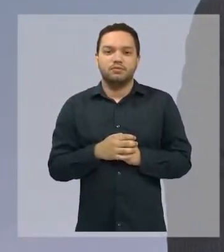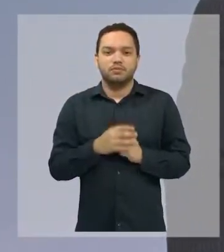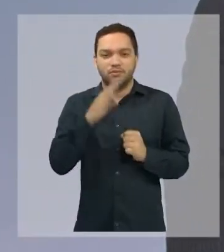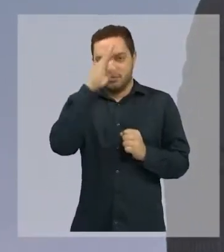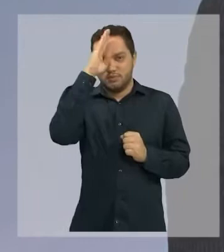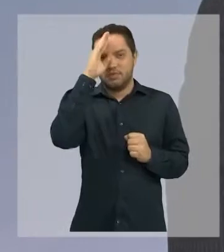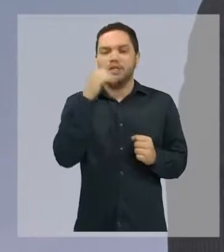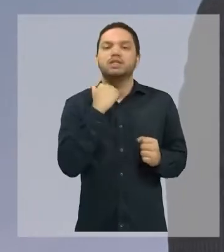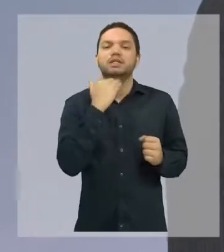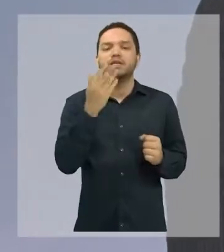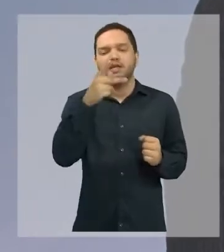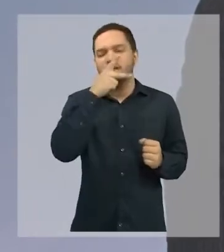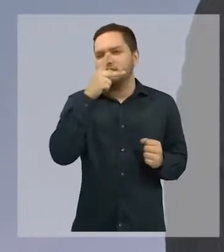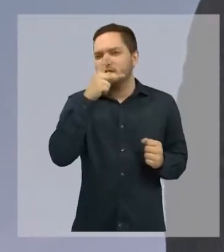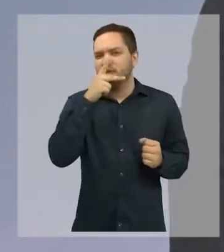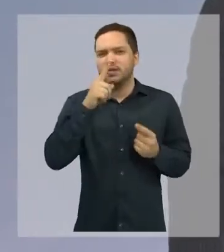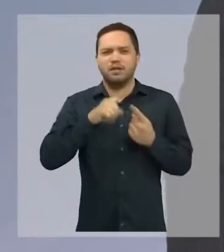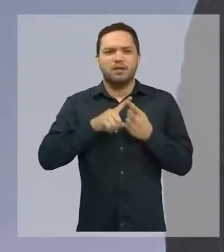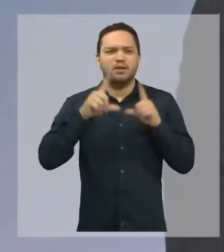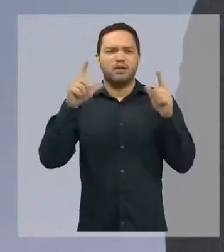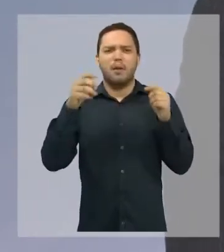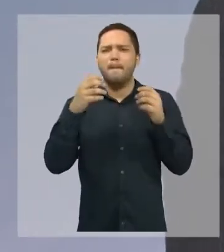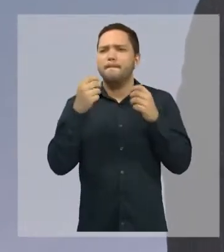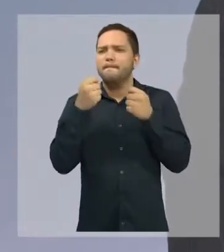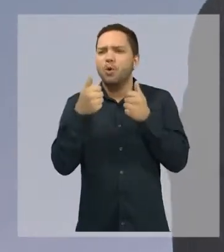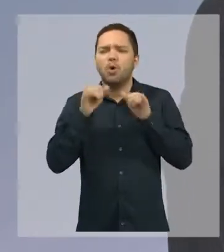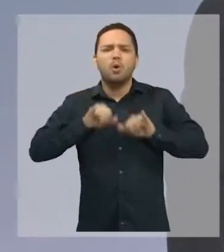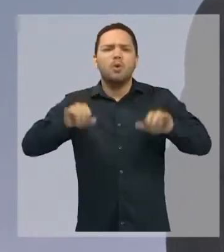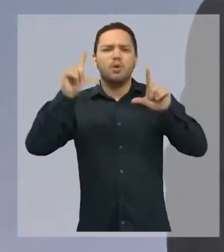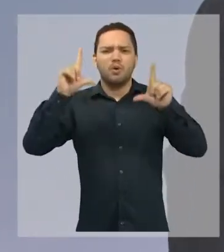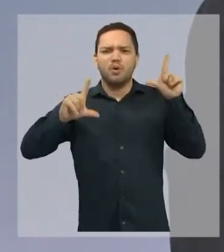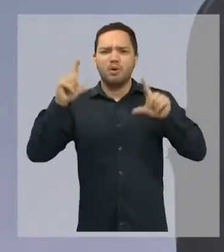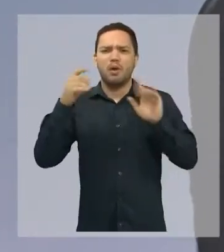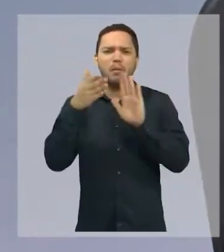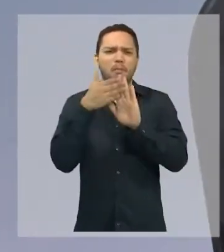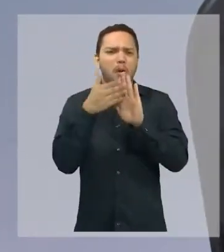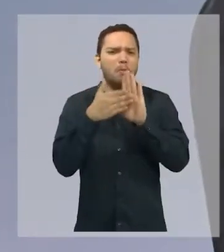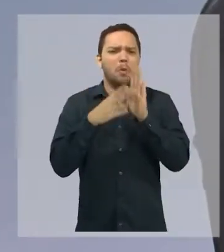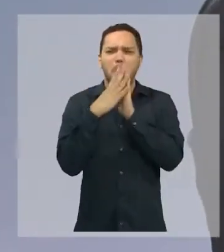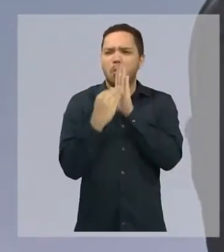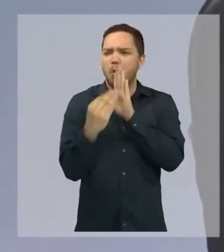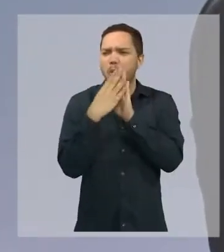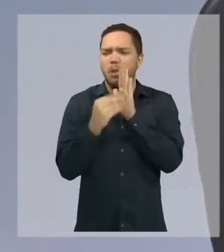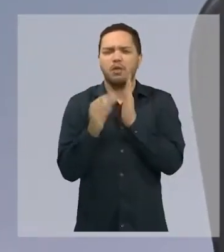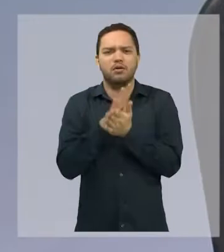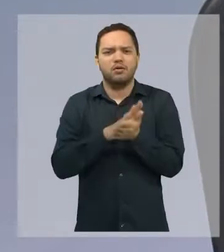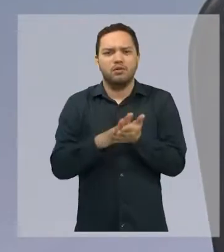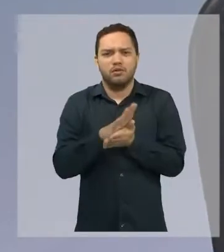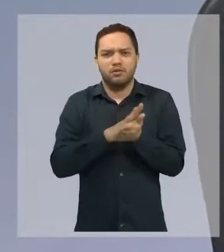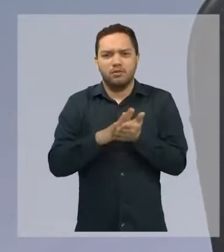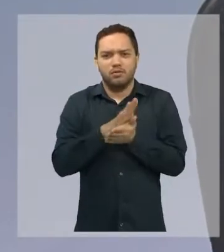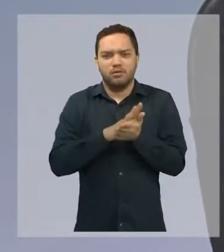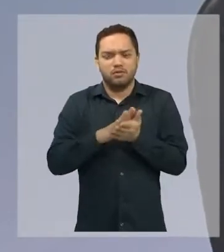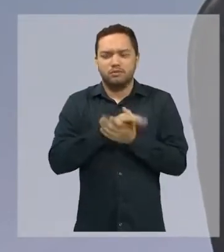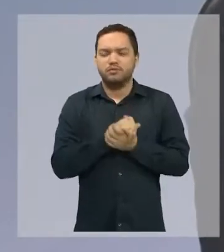sem sem partido, sem tempo de televisão, sem proposta nenhuma, que não tinha um modelo. Isso lhe dá a condição para ele agir como age em